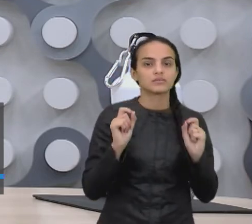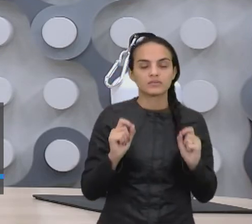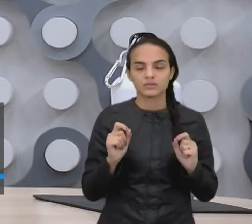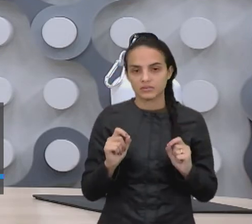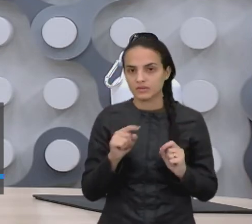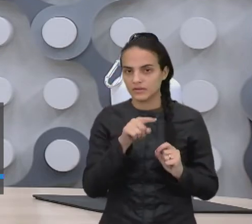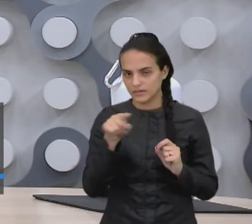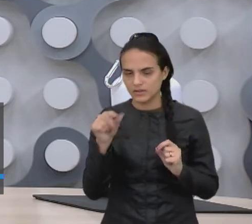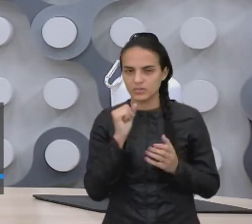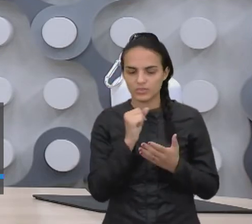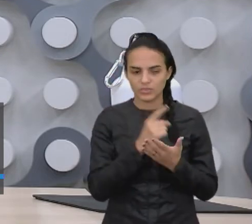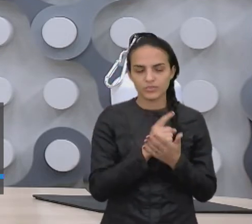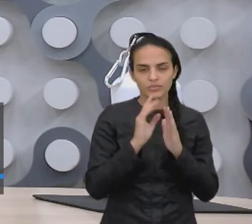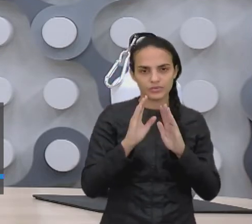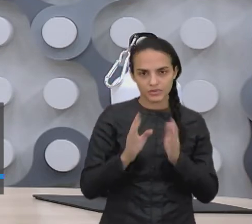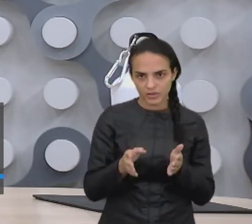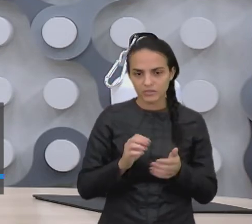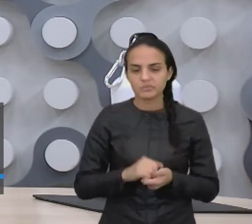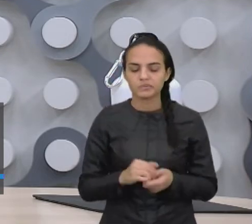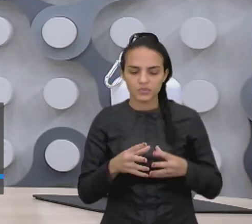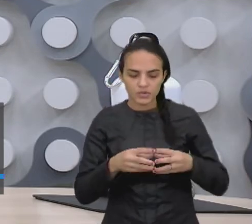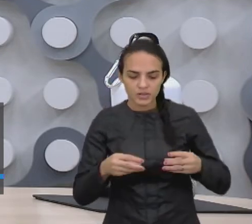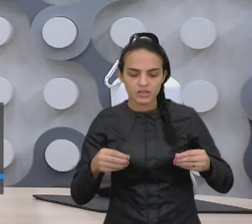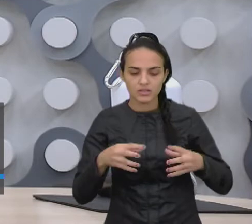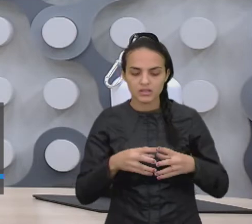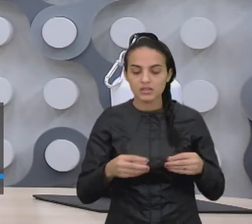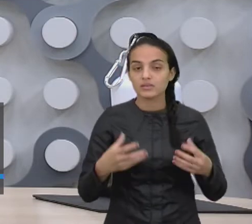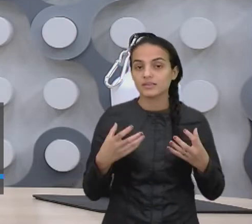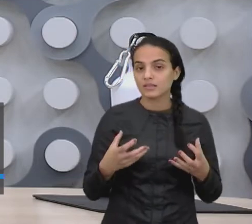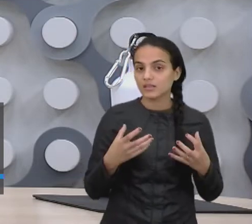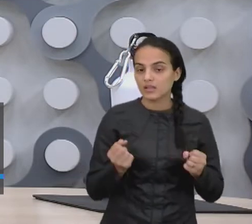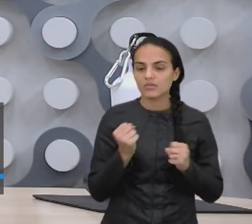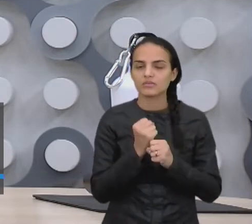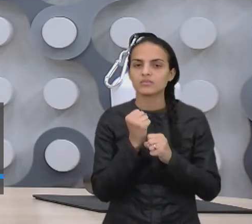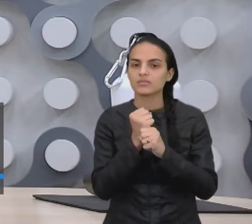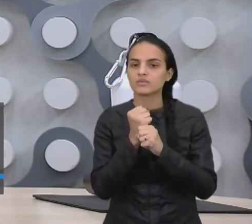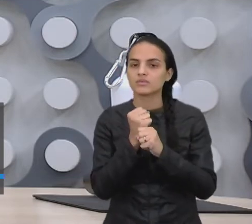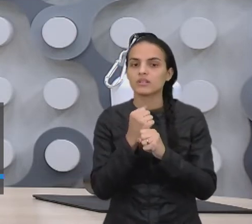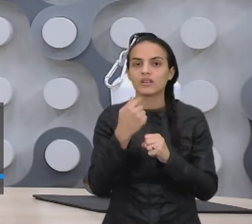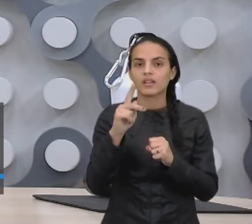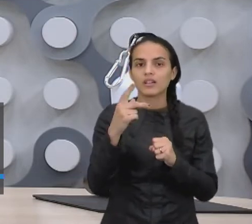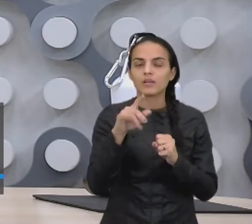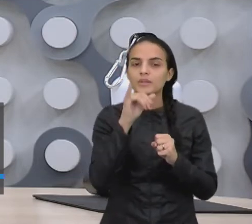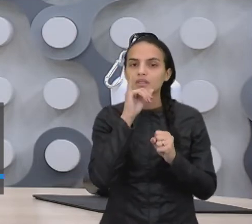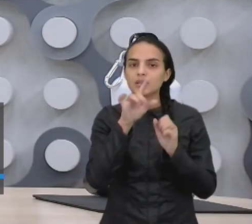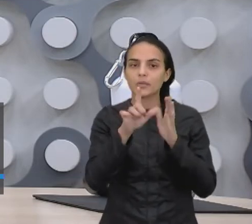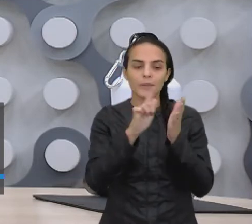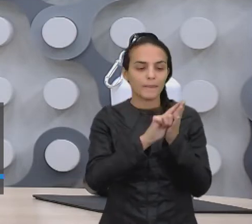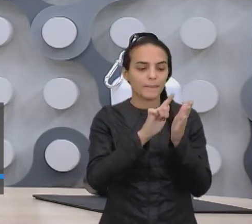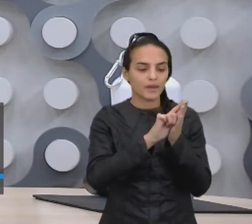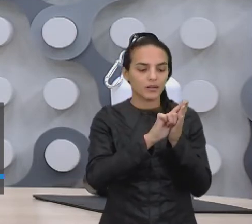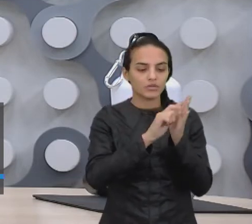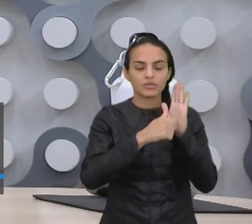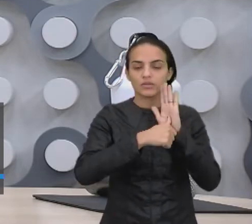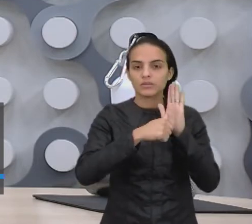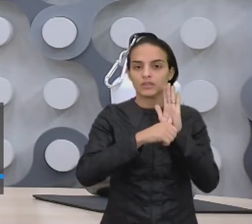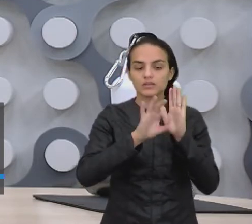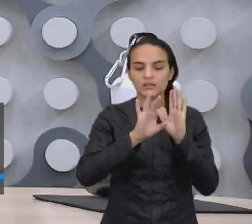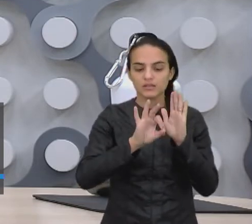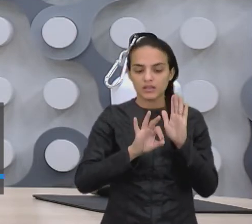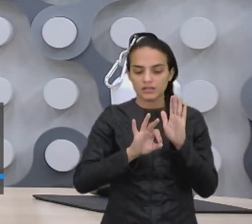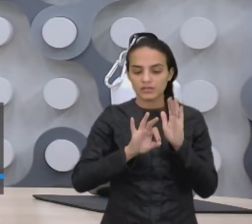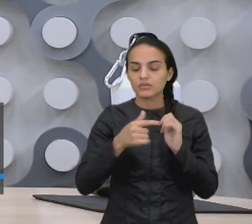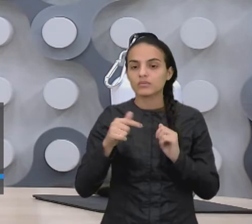você comprou do terreno e quer construir? Ele não está regulamentando, né? E para isso,